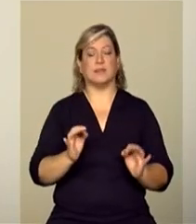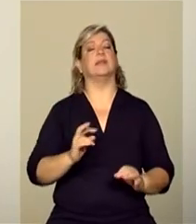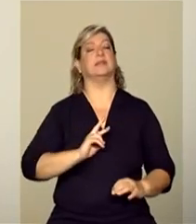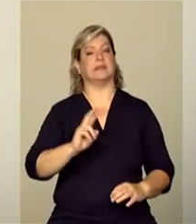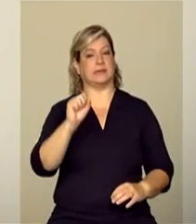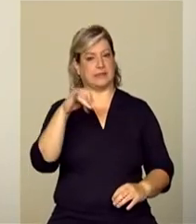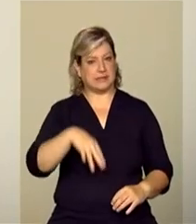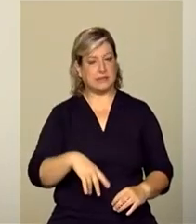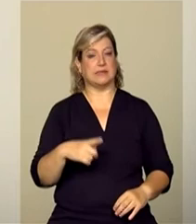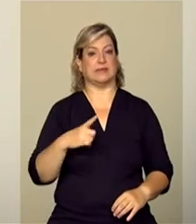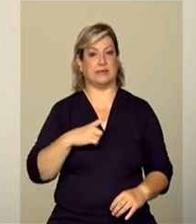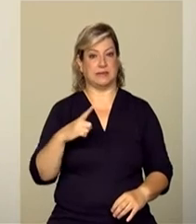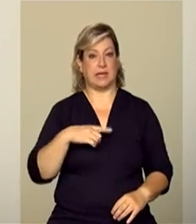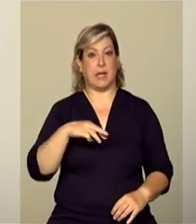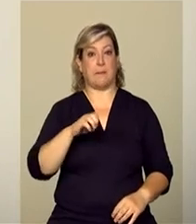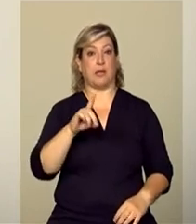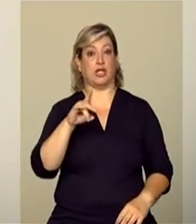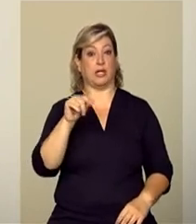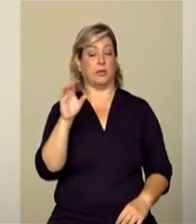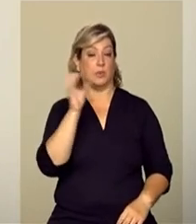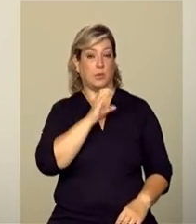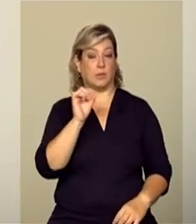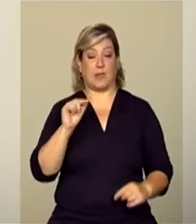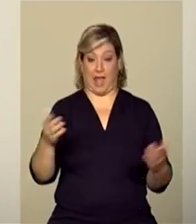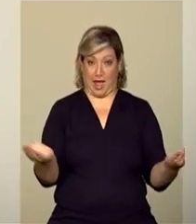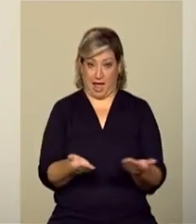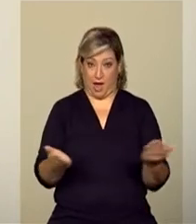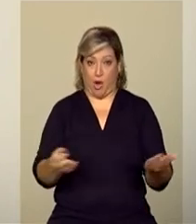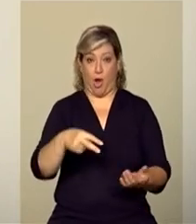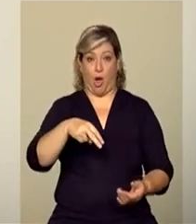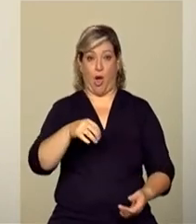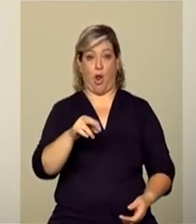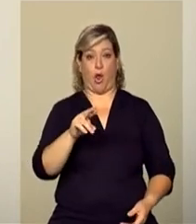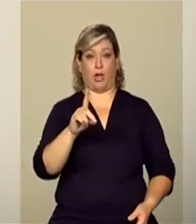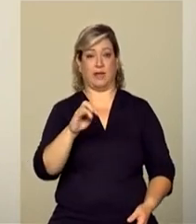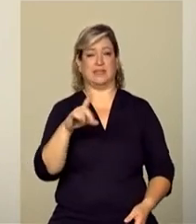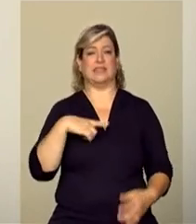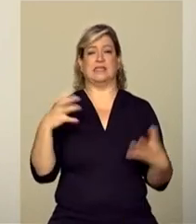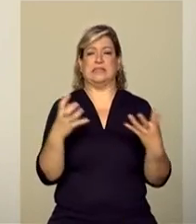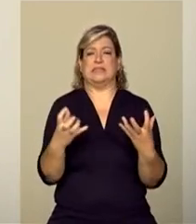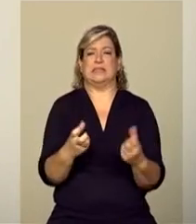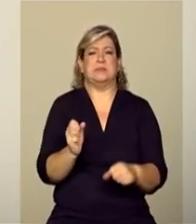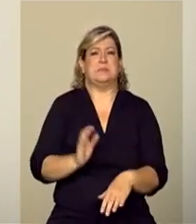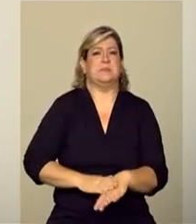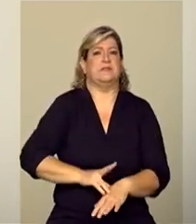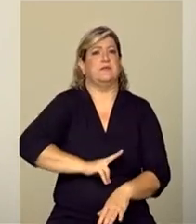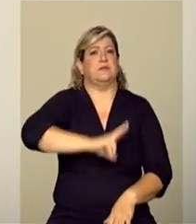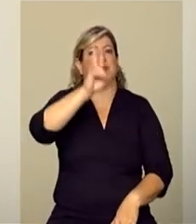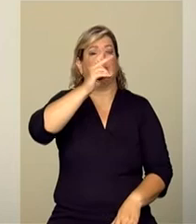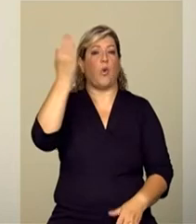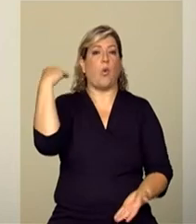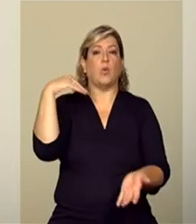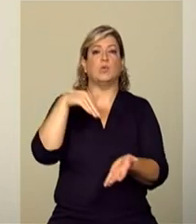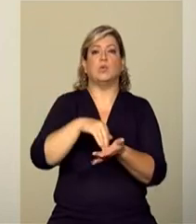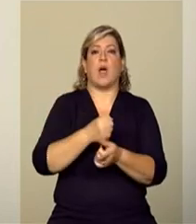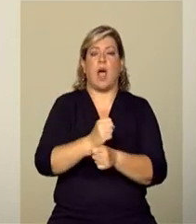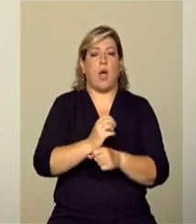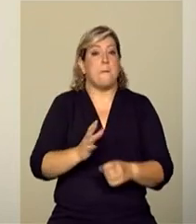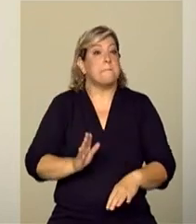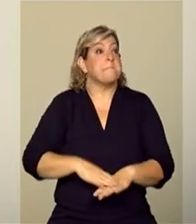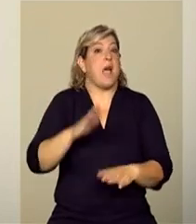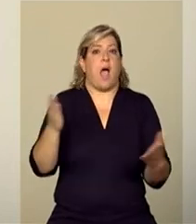emergenciais Luciano nesse momento em que o Nordeste passa por uma seca das mais intensas das últimas décadas